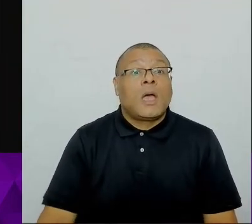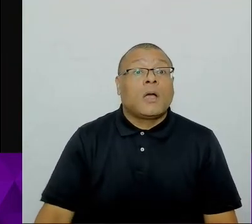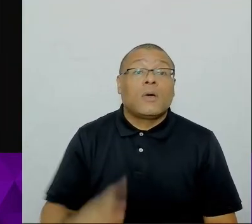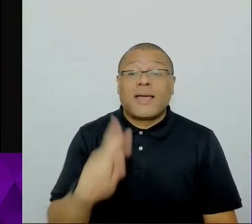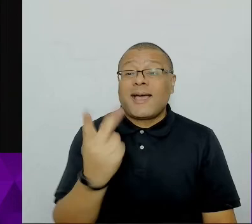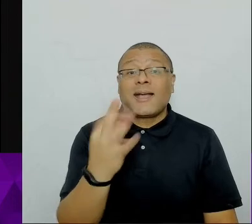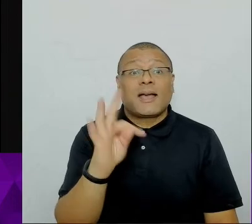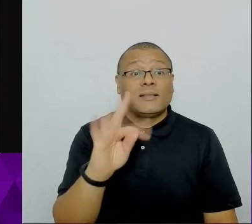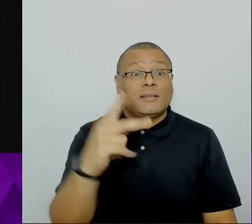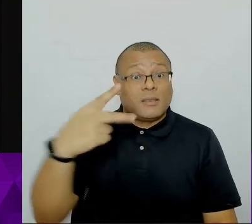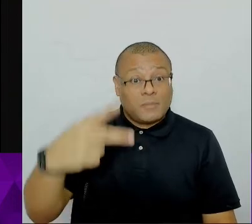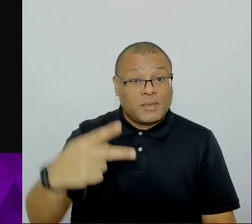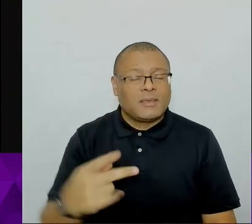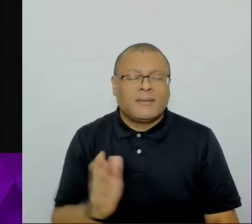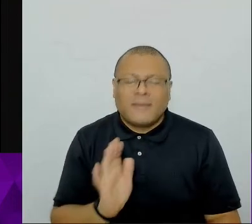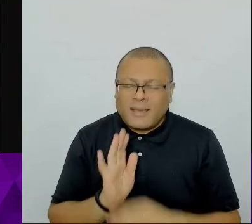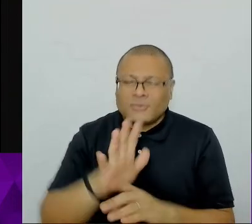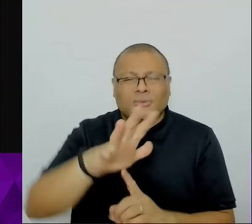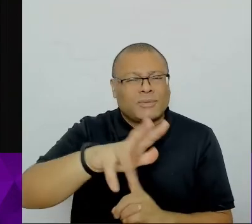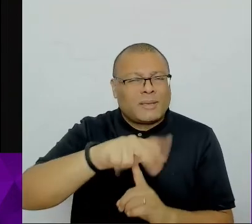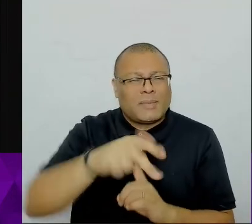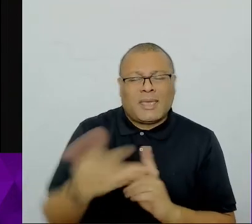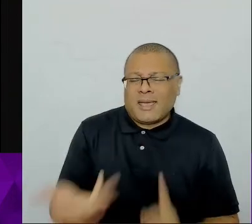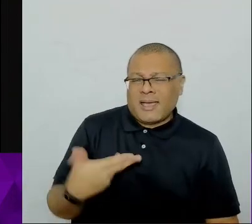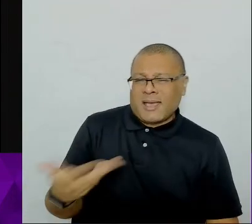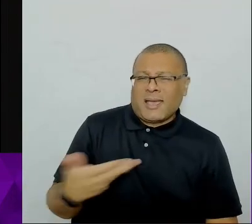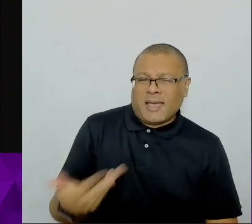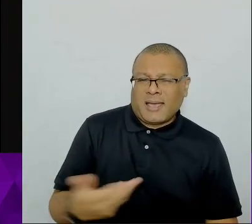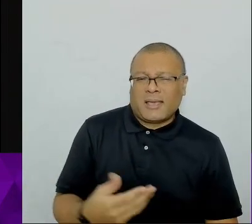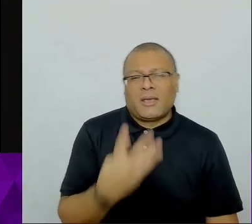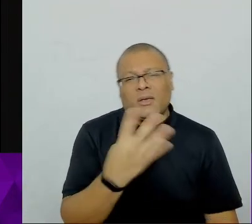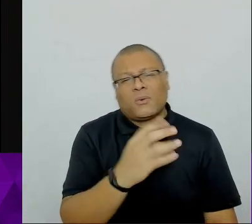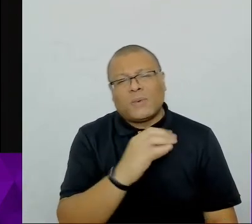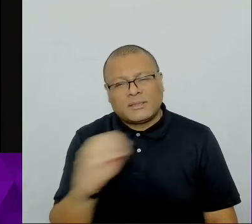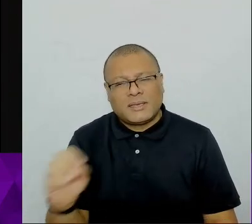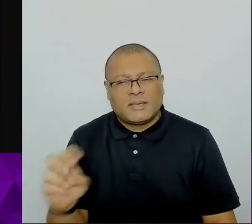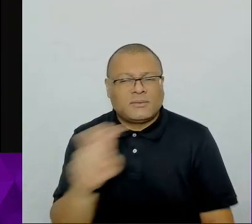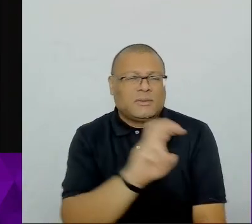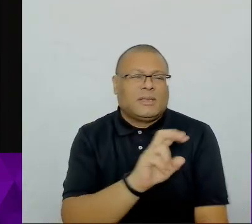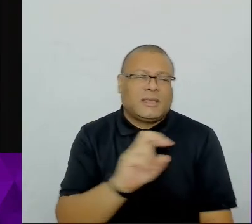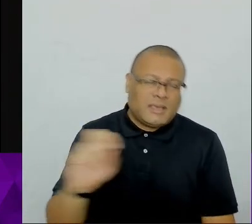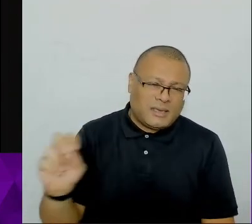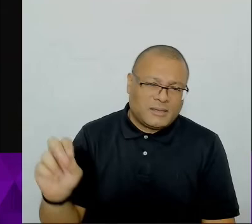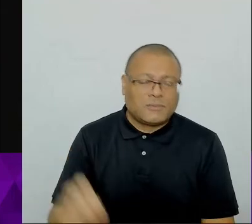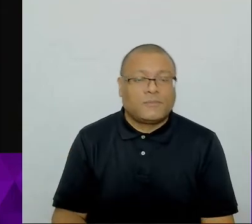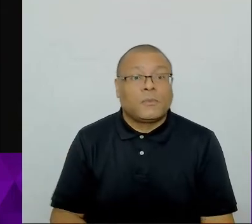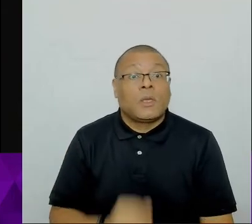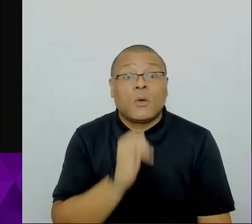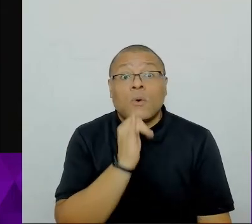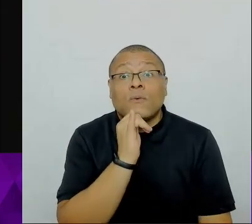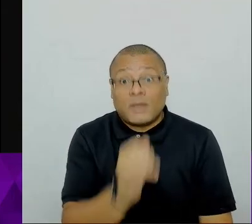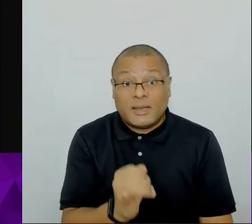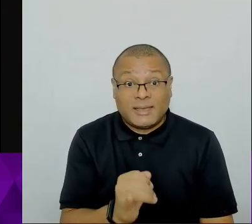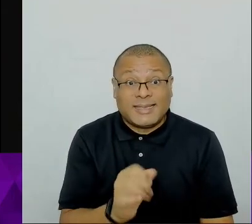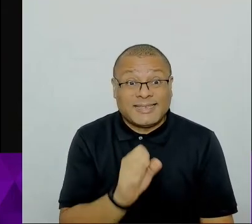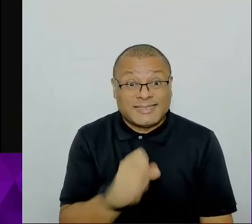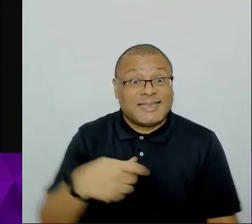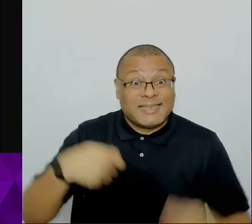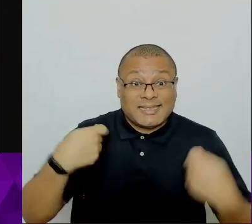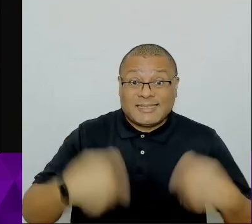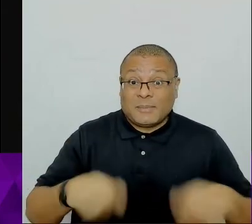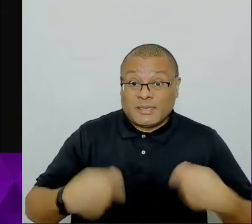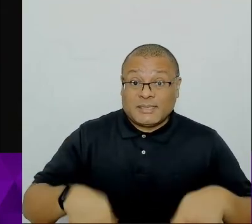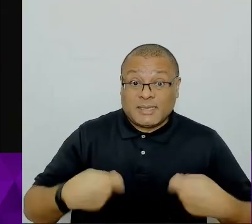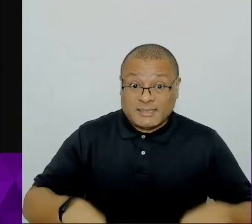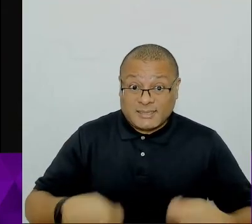para turbinar a nossa API, né? Em vez de usar só 400, 500 ou 404. Cara, como eu falei, se a gente está precisando dizer que um recurso